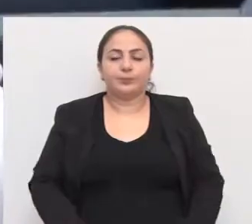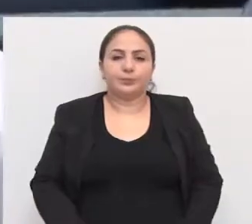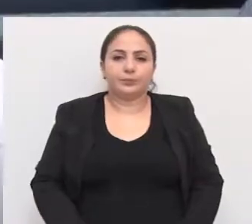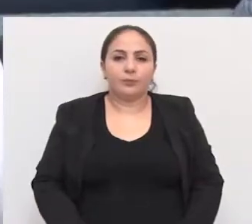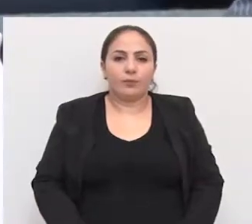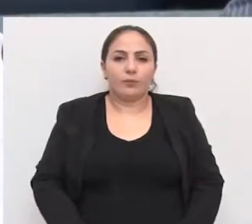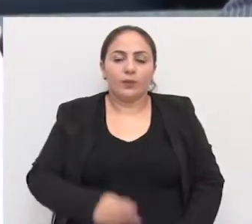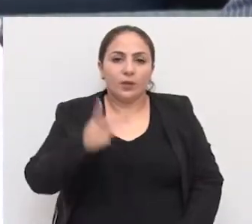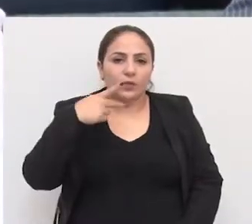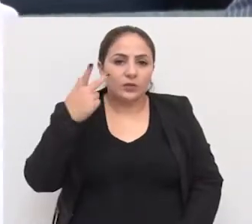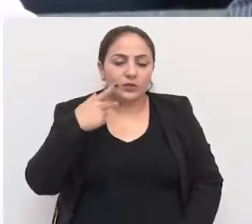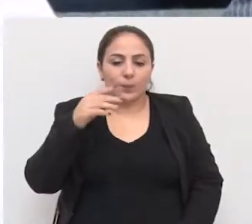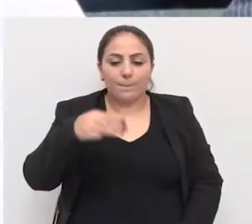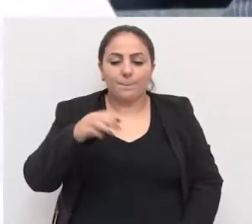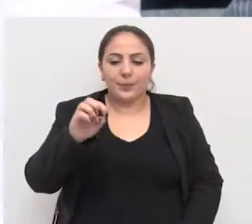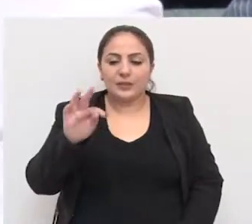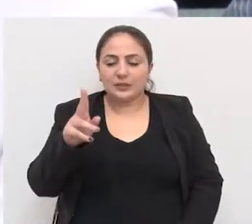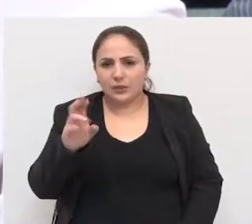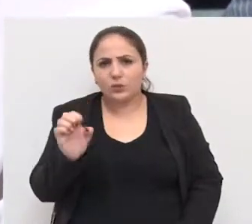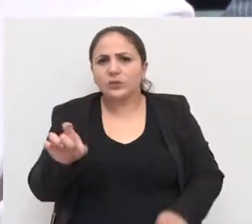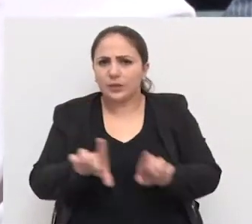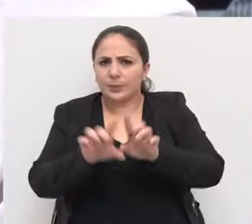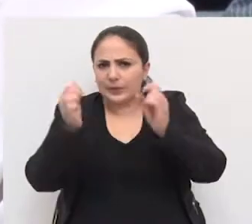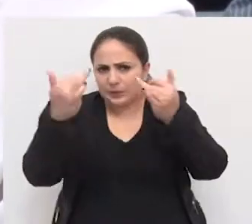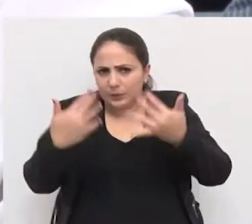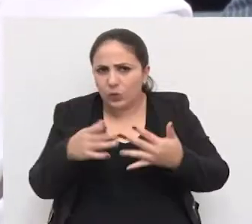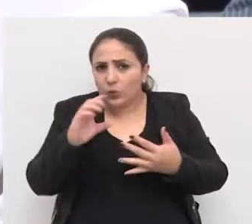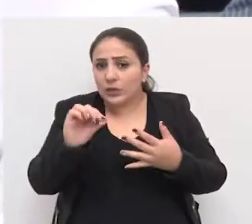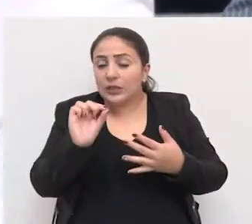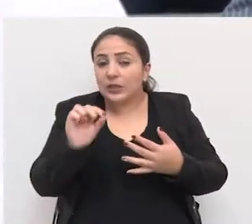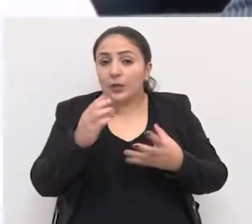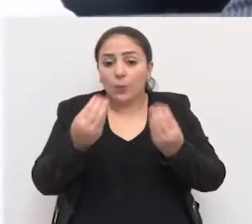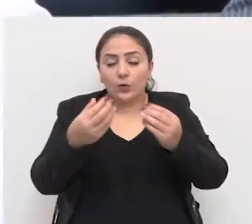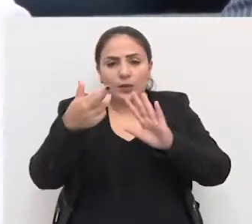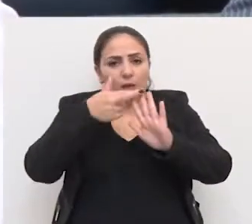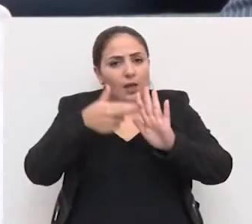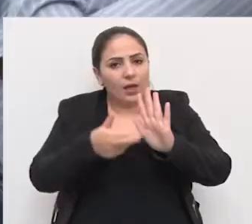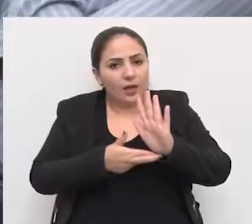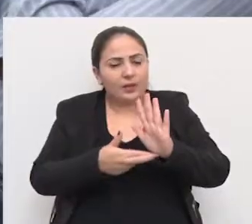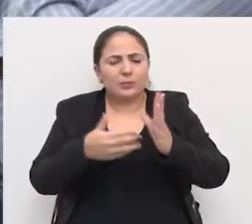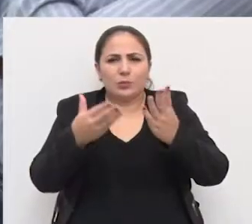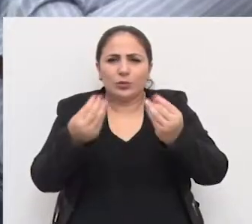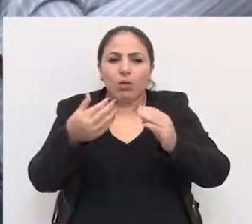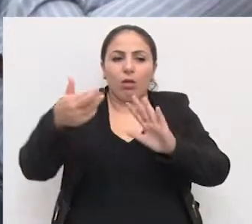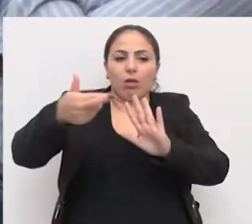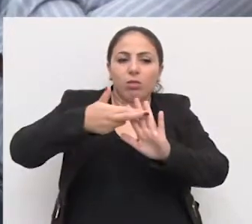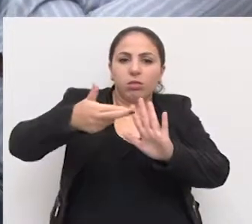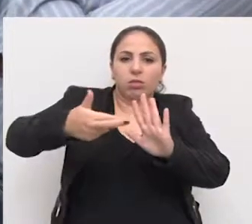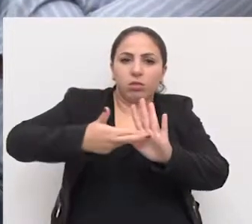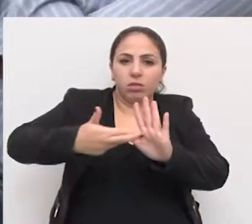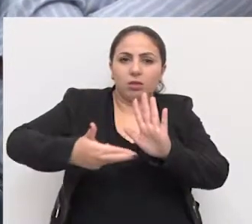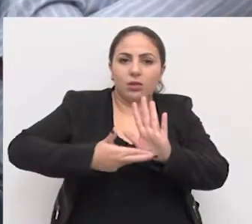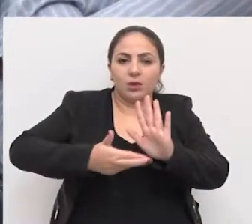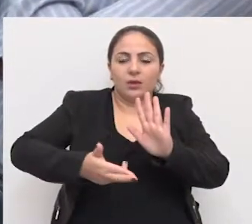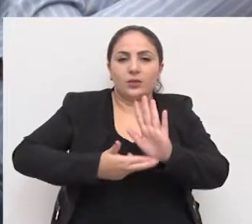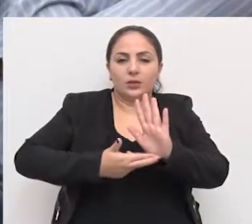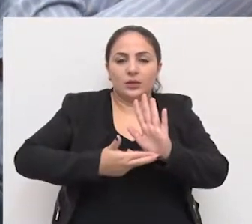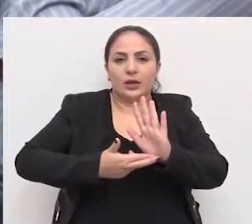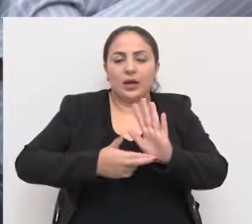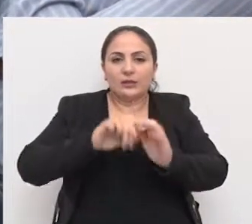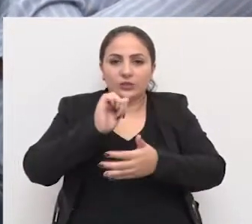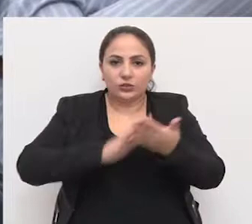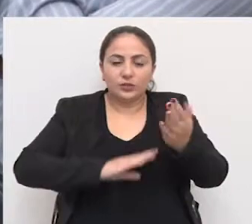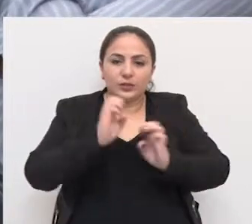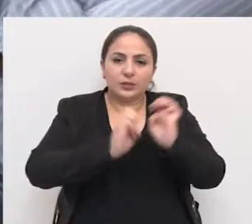problema, né? O tucano Matheus Vespi também explicou que o excesso de normas burocratiza as atividades